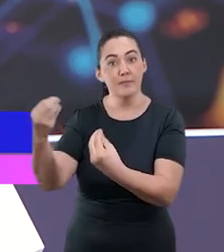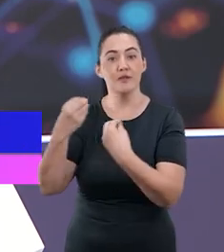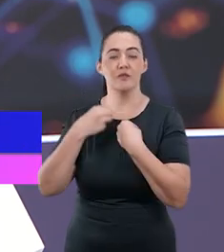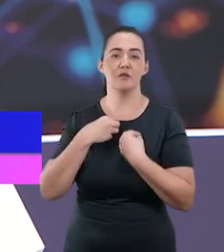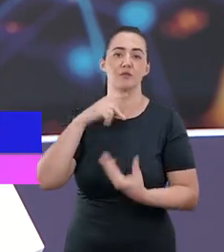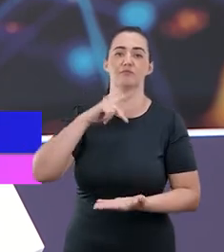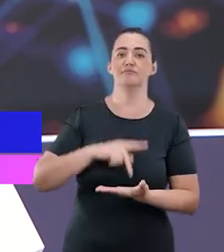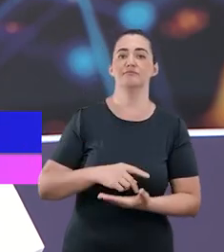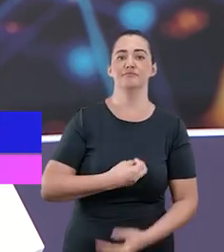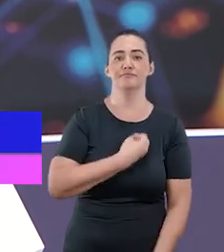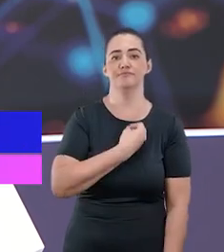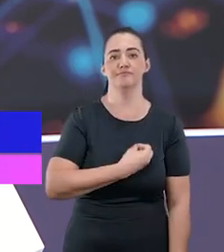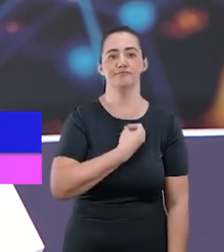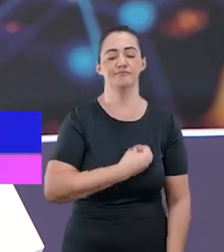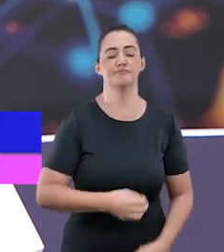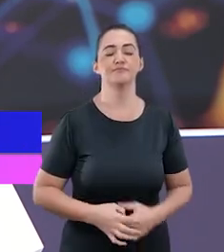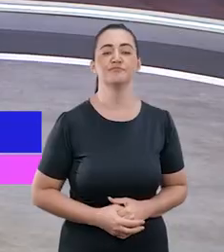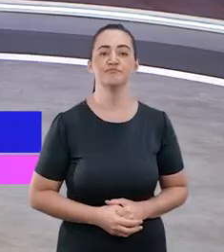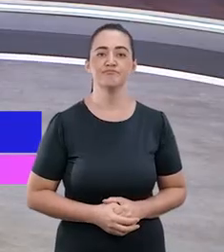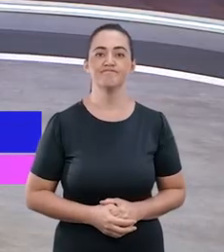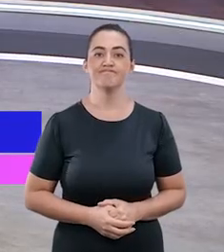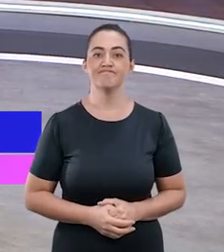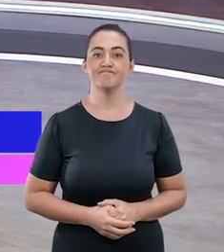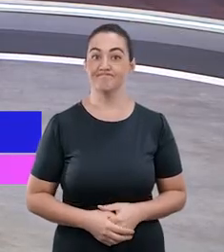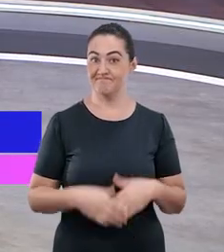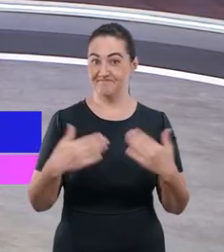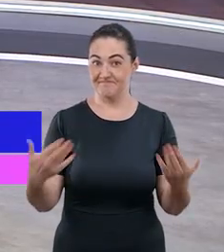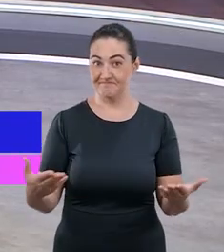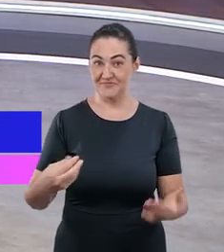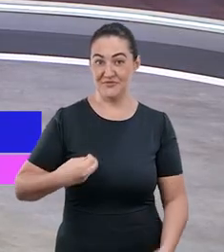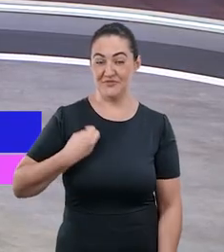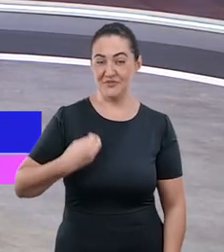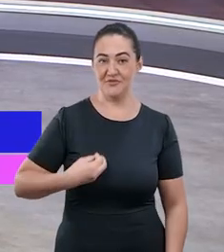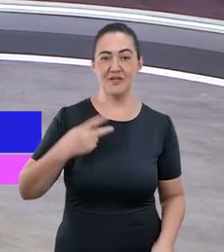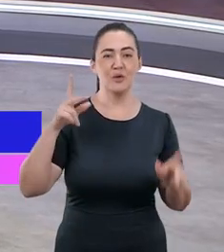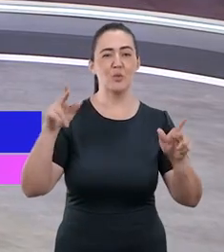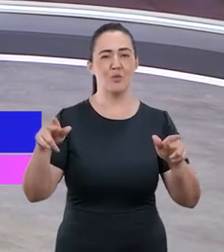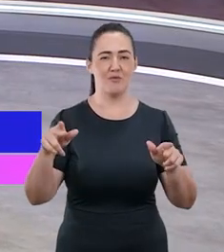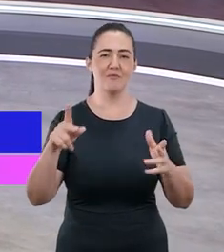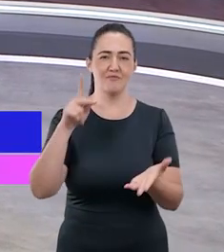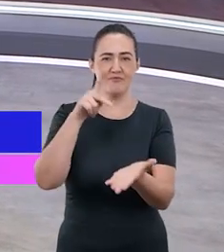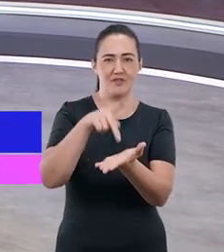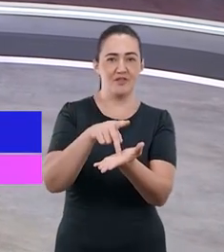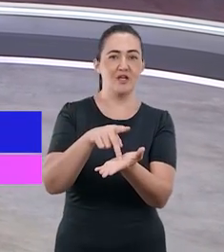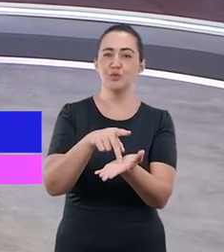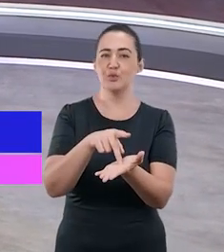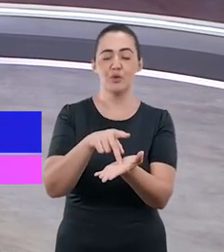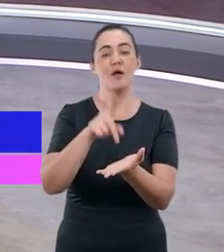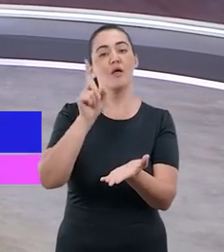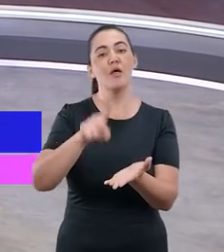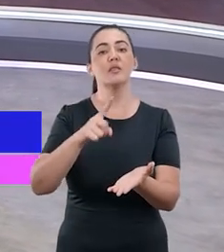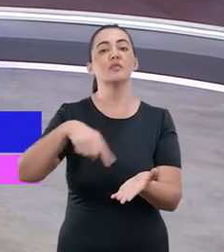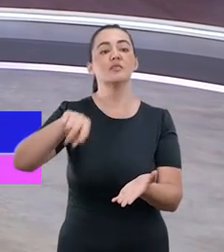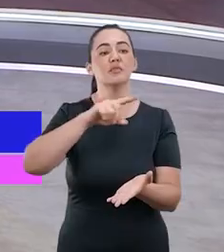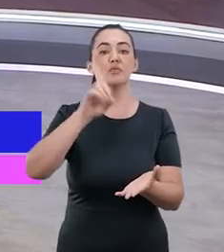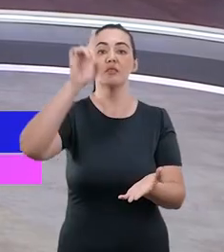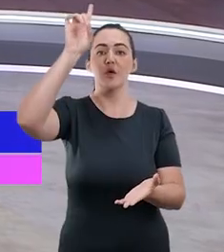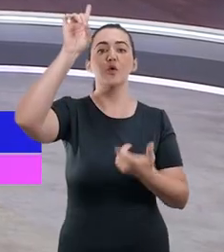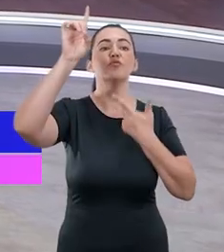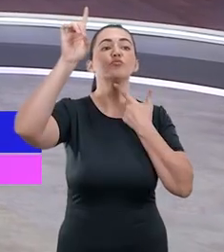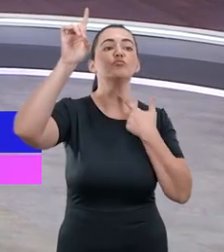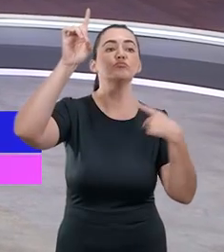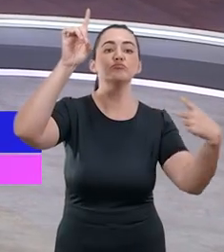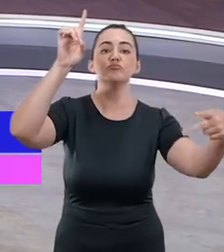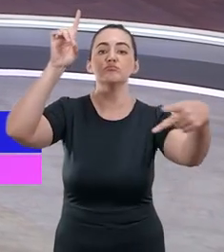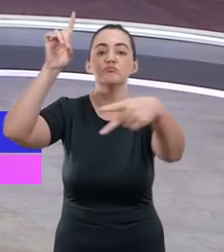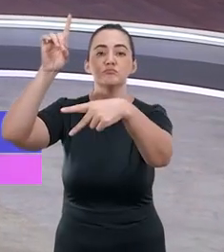fato a vida. Então, viver de acordo com a verdade é o que Deus espera para a minha vida e para a sua